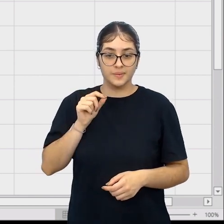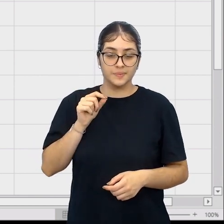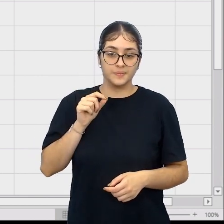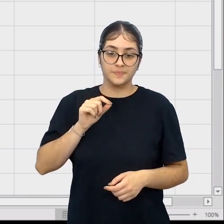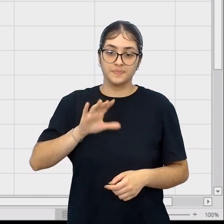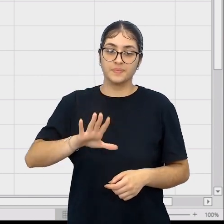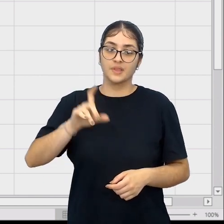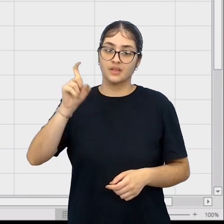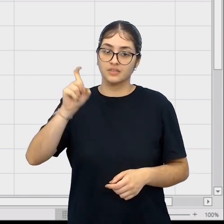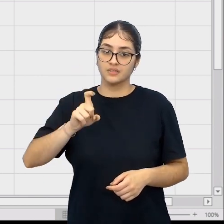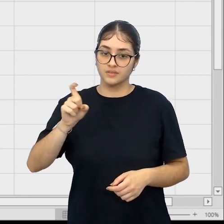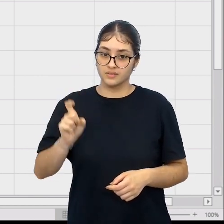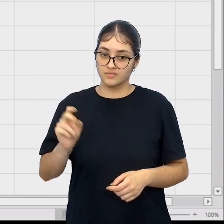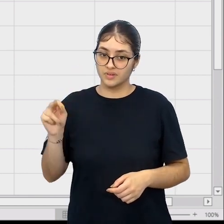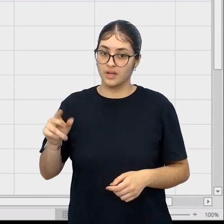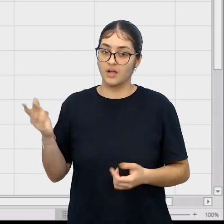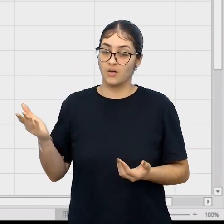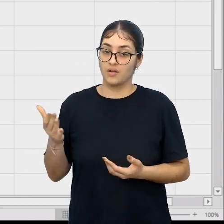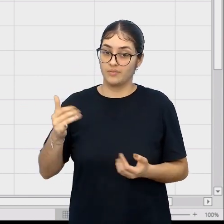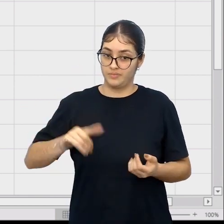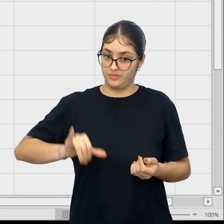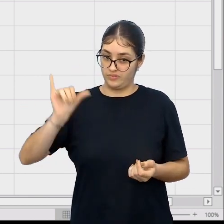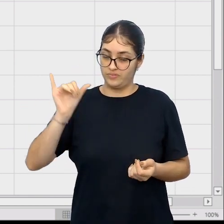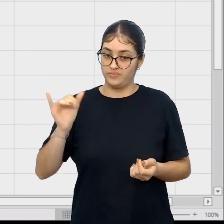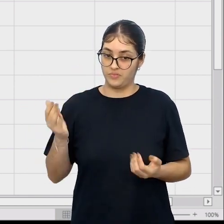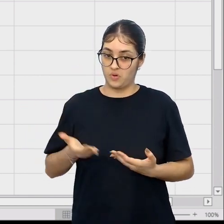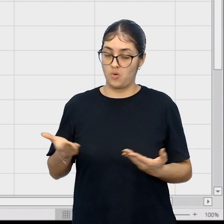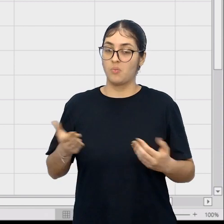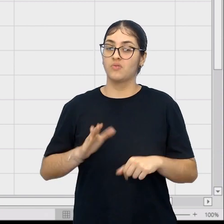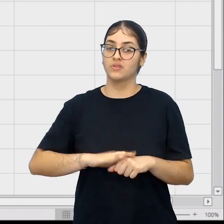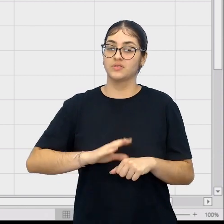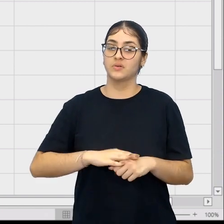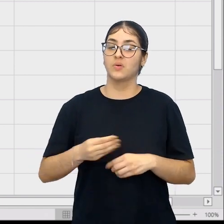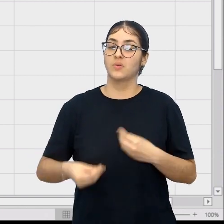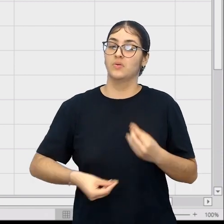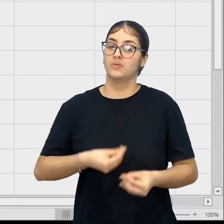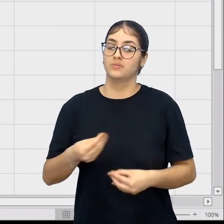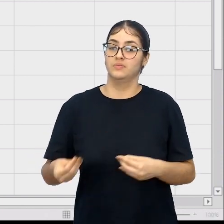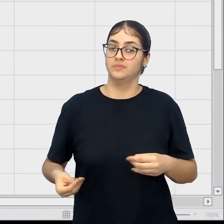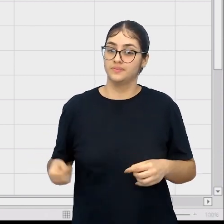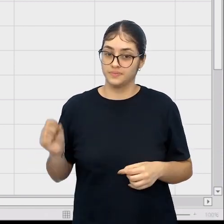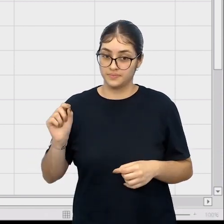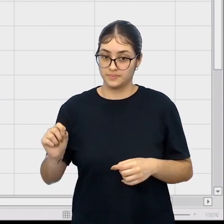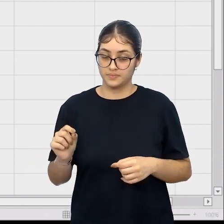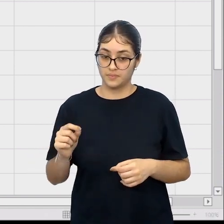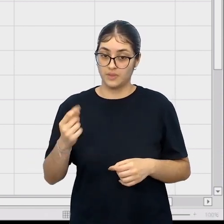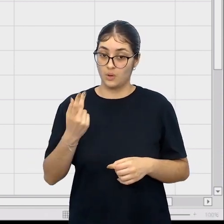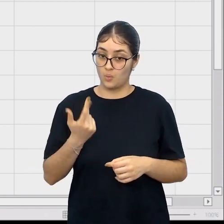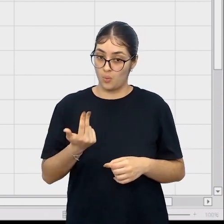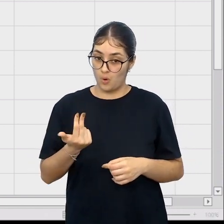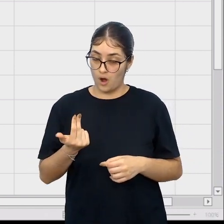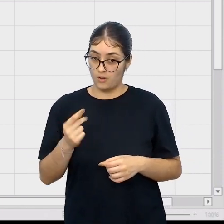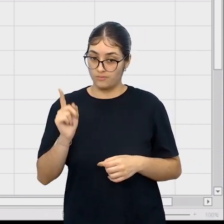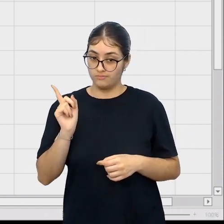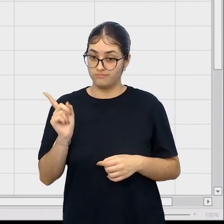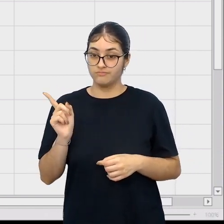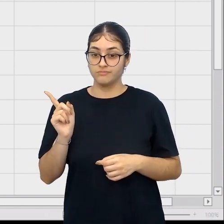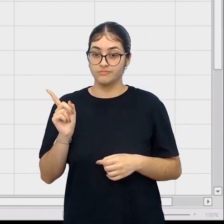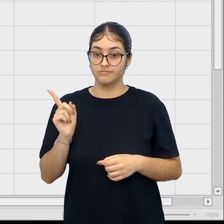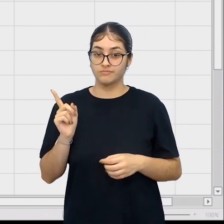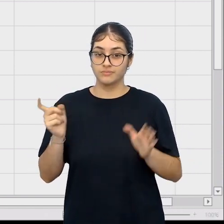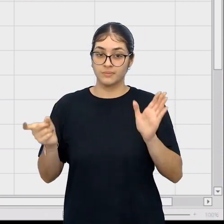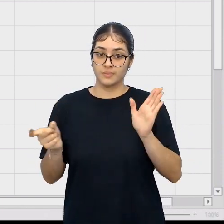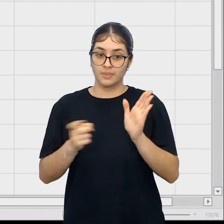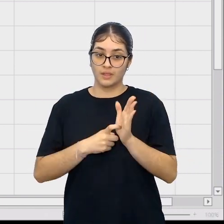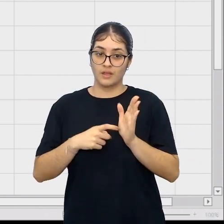vezes X? Agora eu posso ir para o Y vezes Y? Pode. Como eu faço do Y, Osmar? Da mesma forma. O igual. Igual. Ok. Aí vai lá, clica